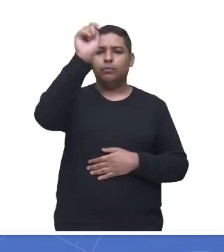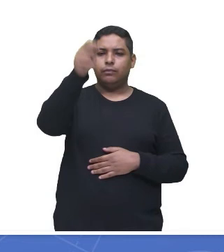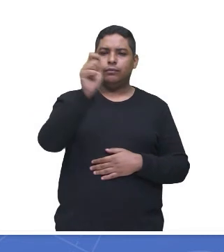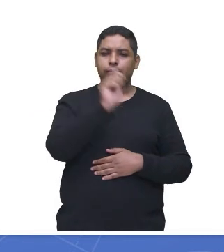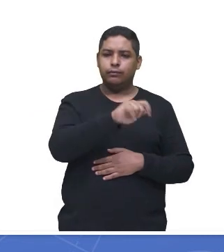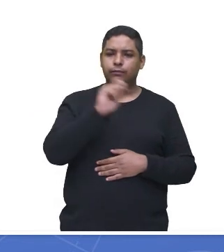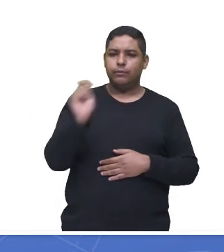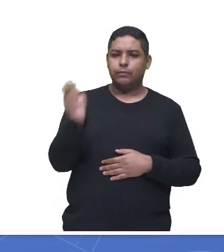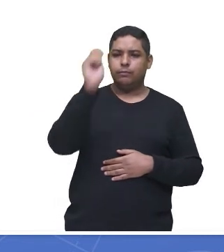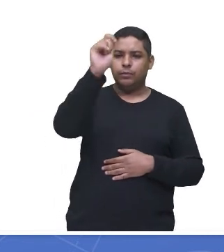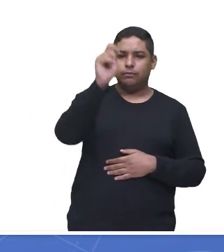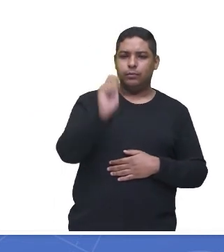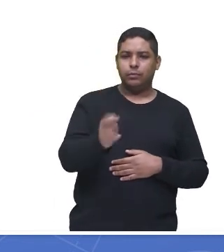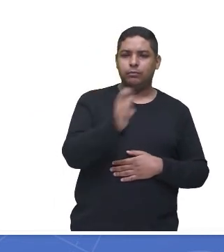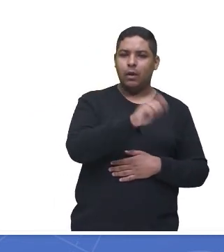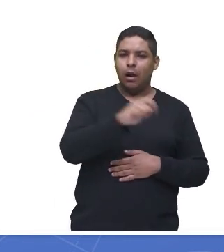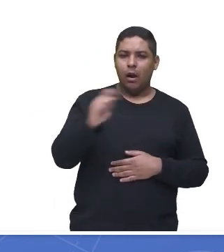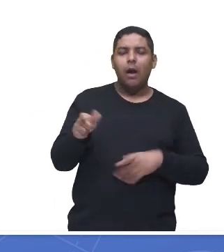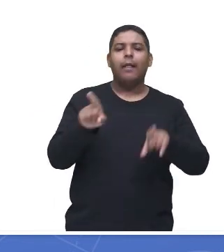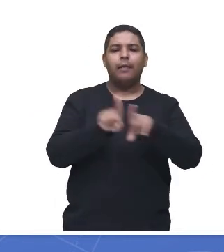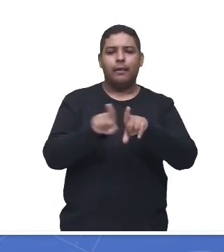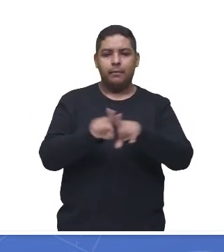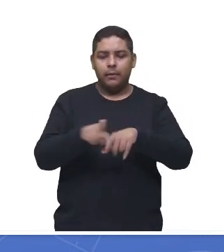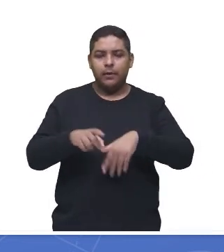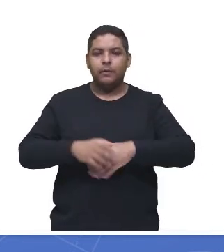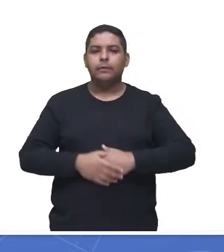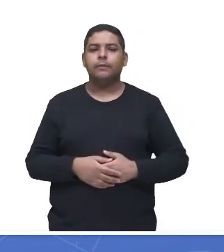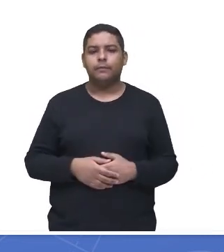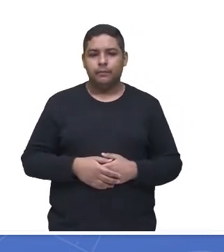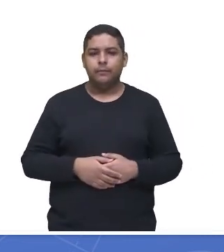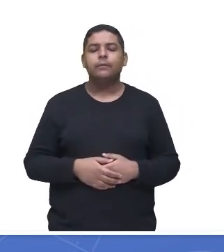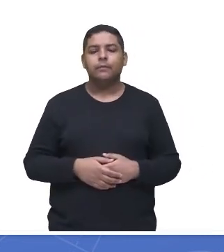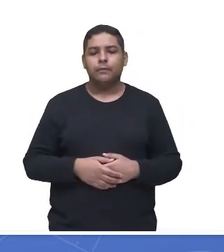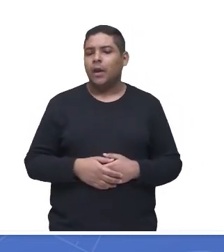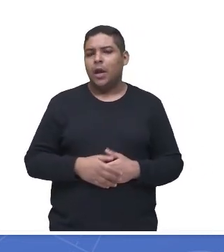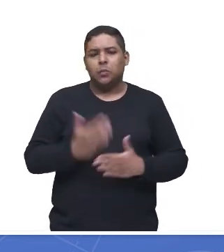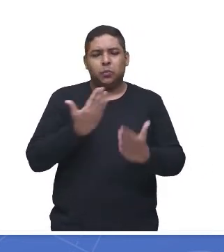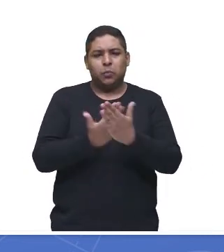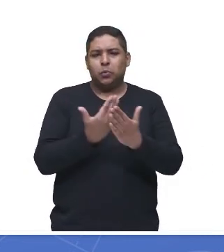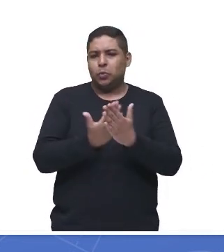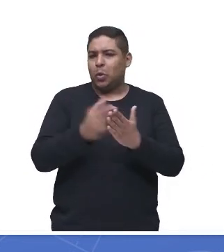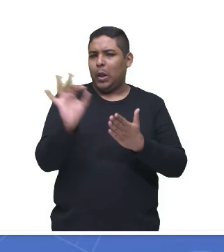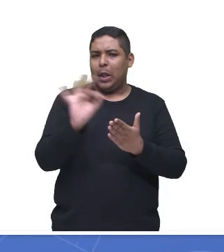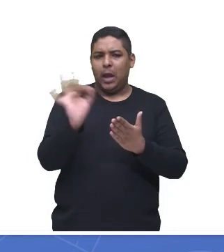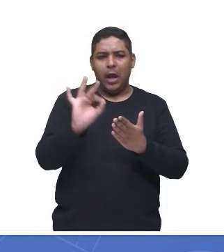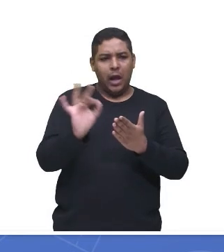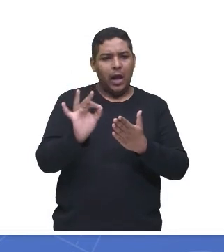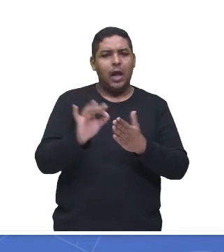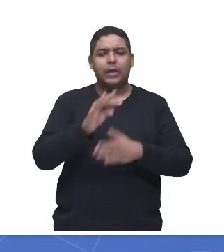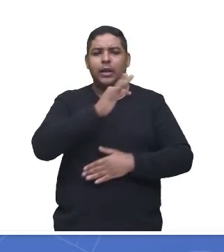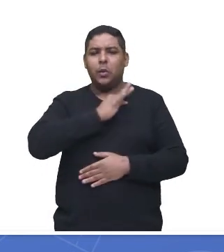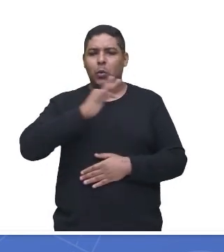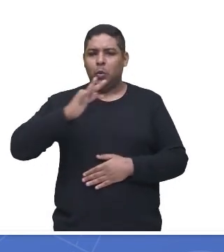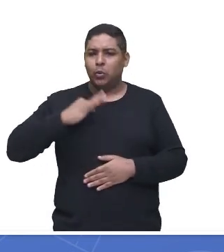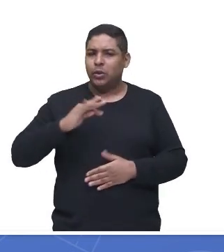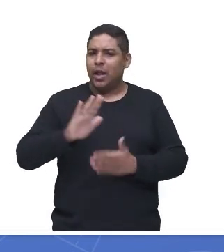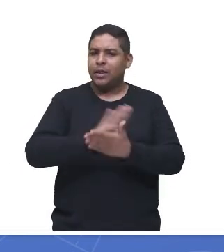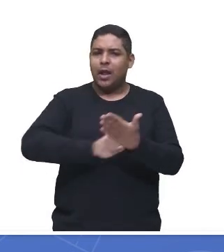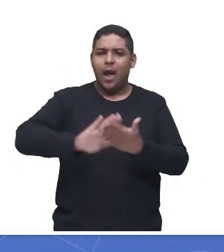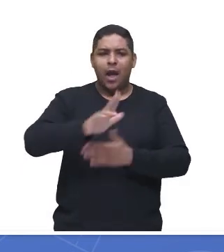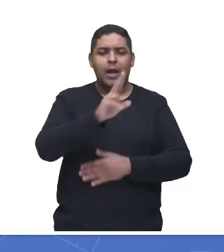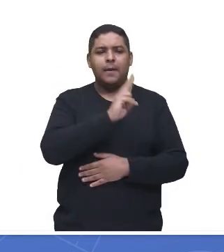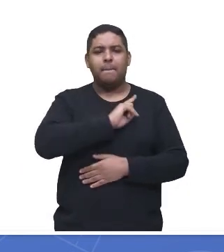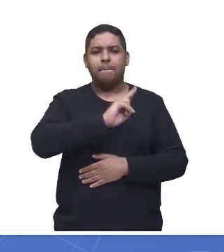lá benzer, é um conhecimento popular. Ela não tem estudo, muitas vezes, ela não tem teologia, ela não é padre,